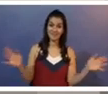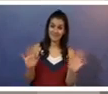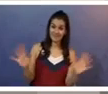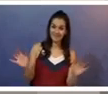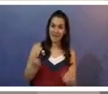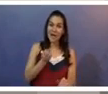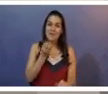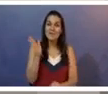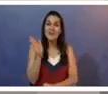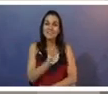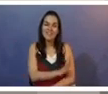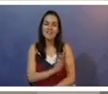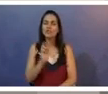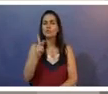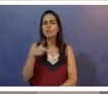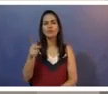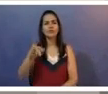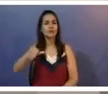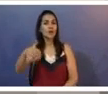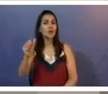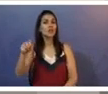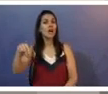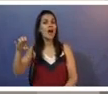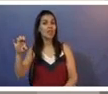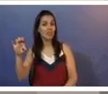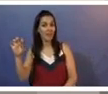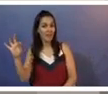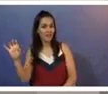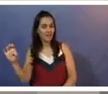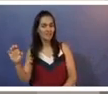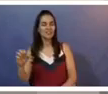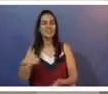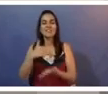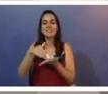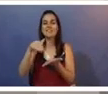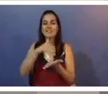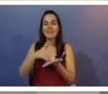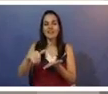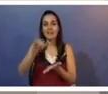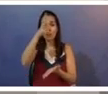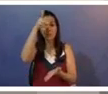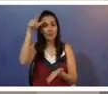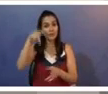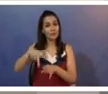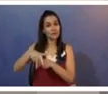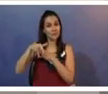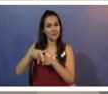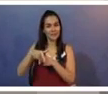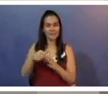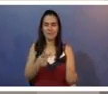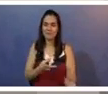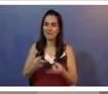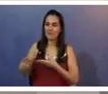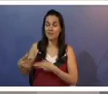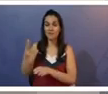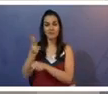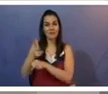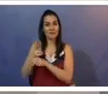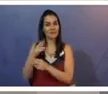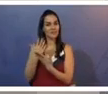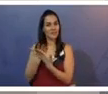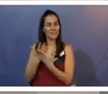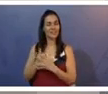Olá, boa tarde. Sou a professora Janete da Secretaria Municipal de Educação. Sejam bem-vindos para mais uma videoaula. Hoje